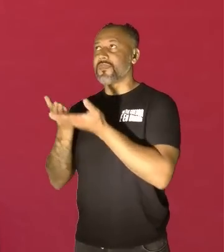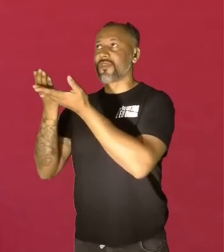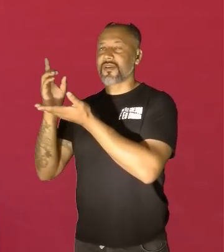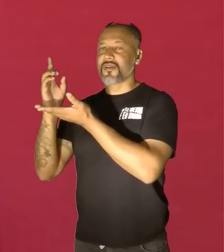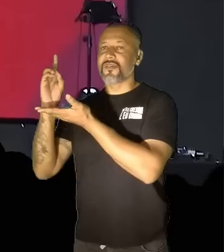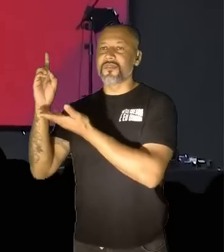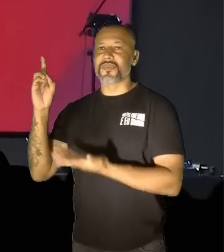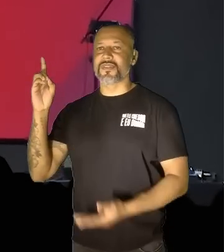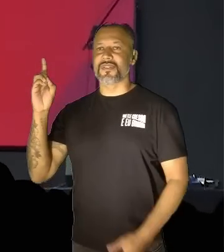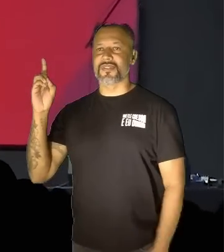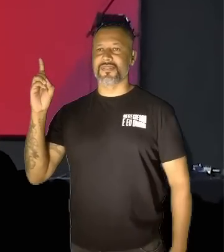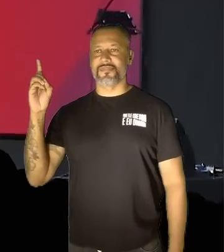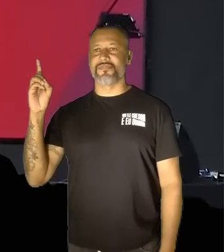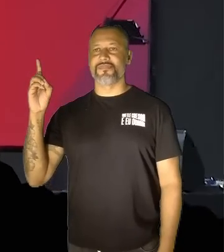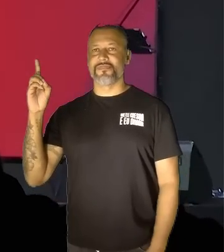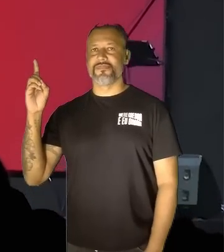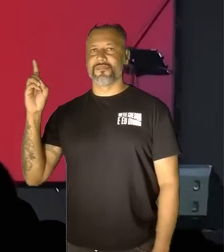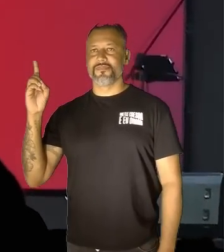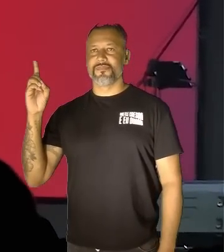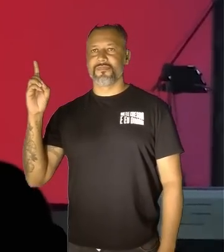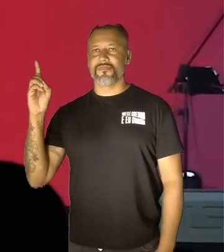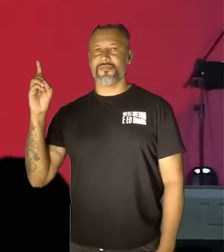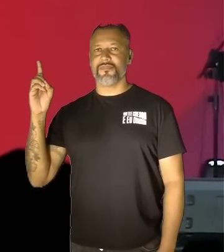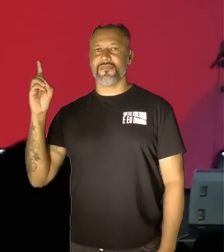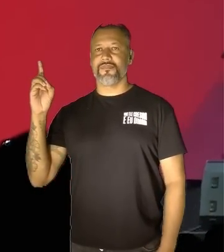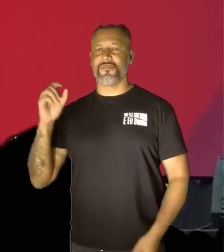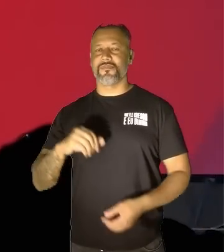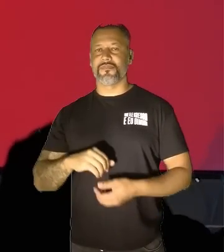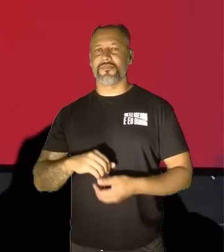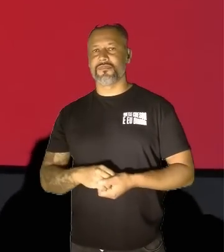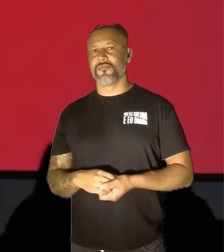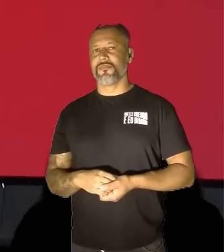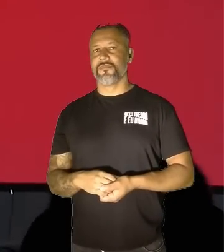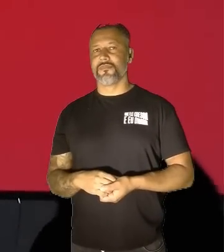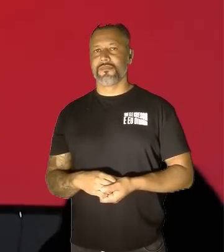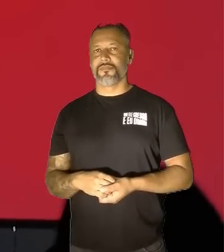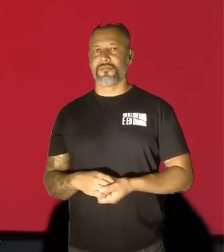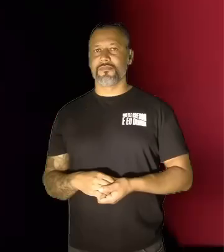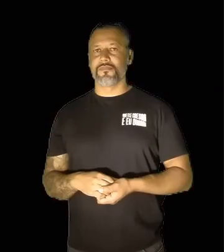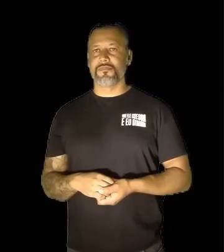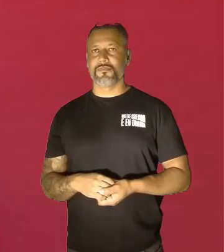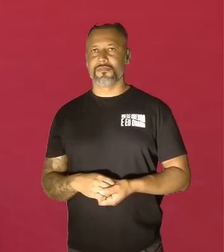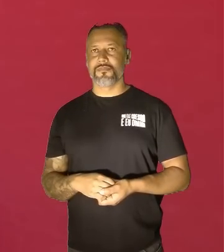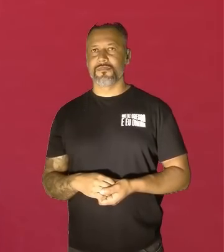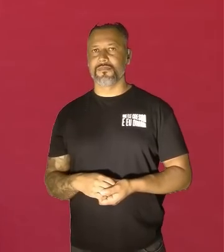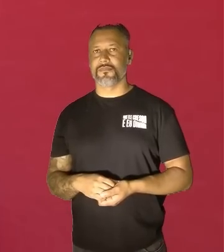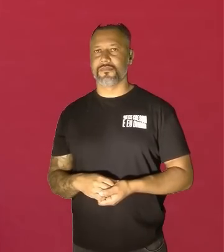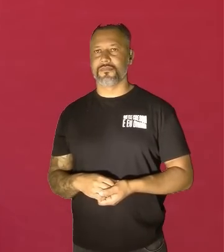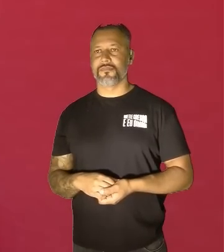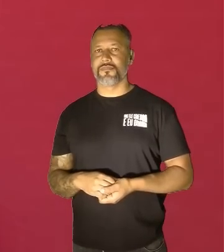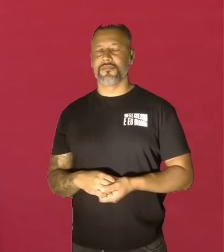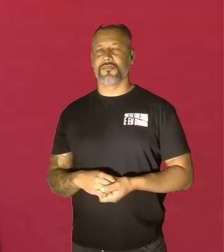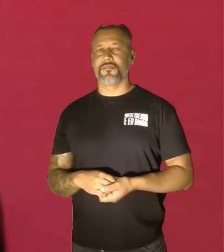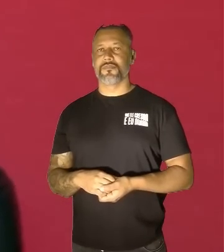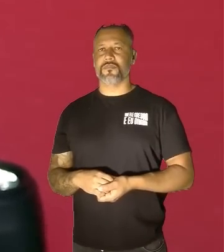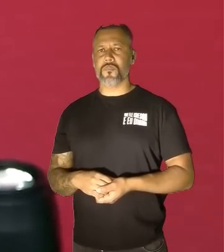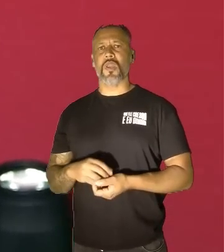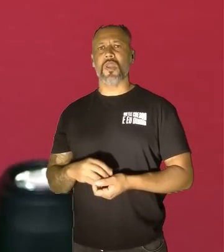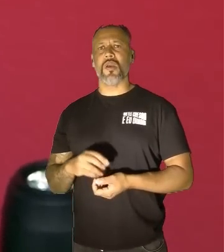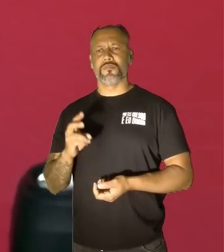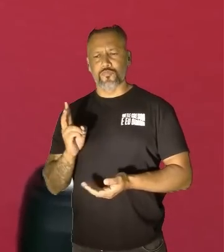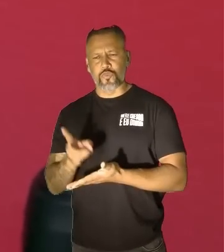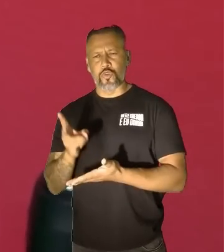Ana entregou o filho Samuel para viver no templo, uma vez por ano ela